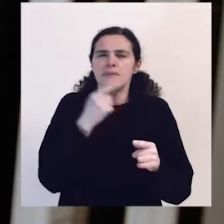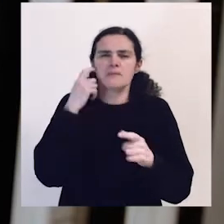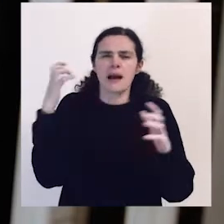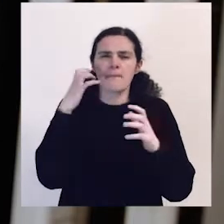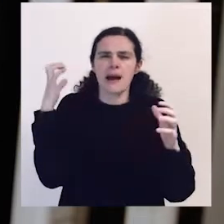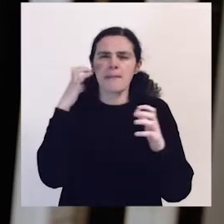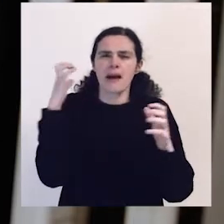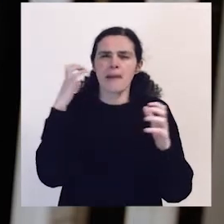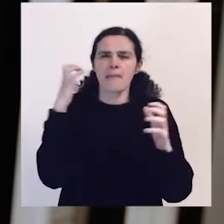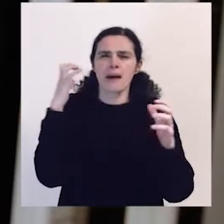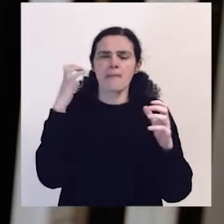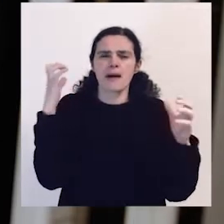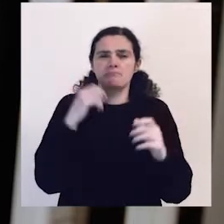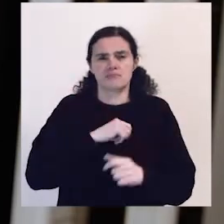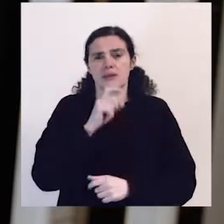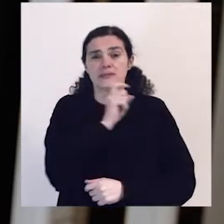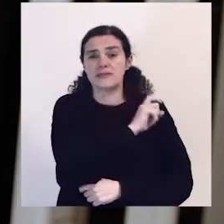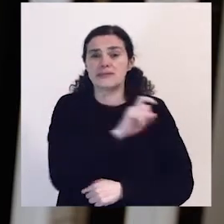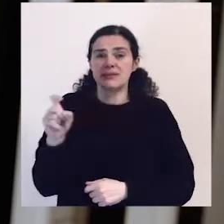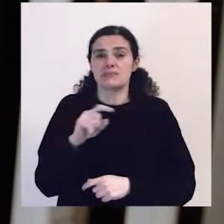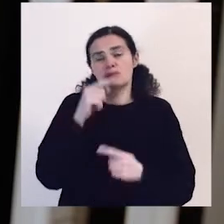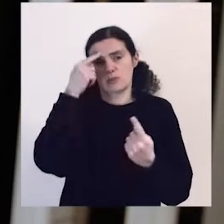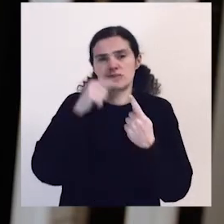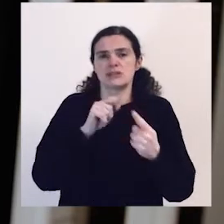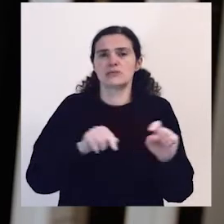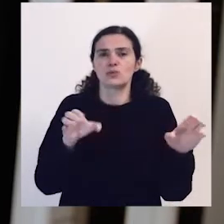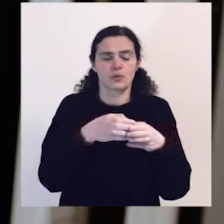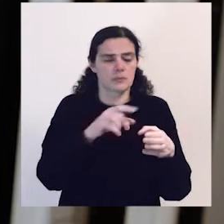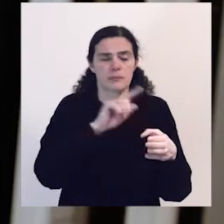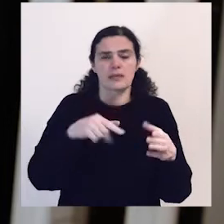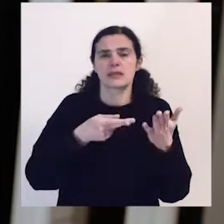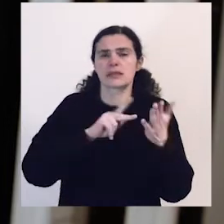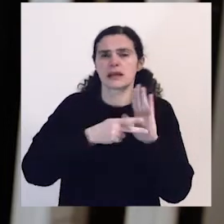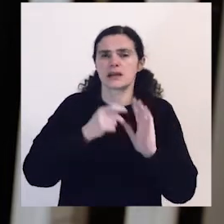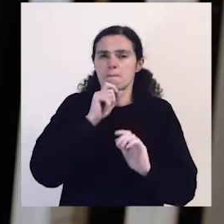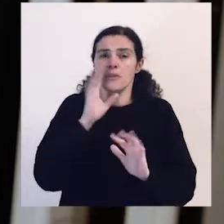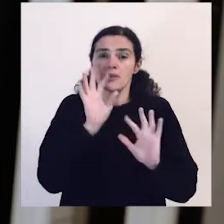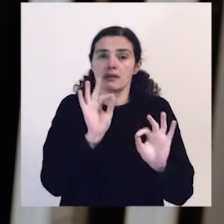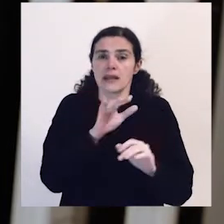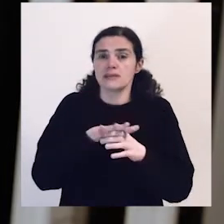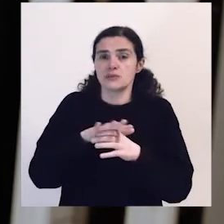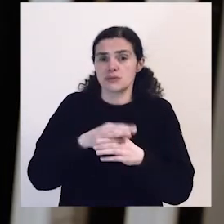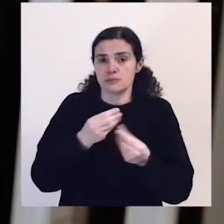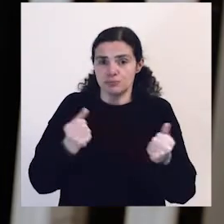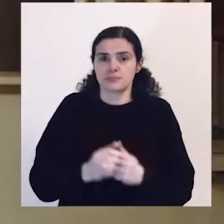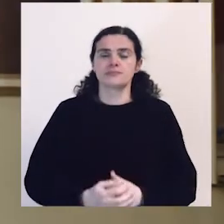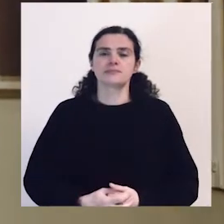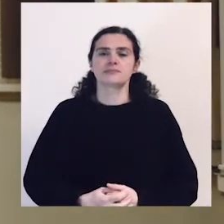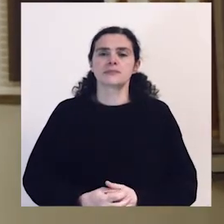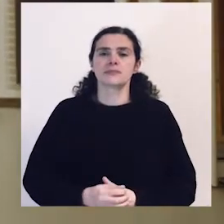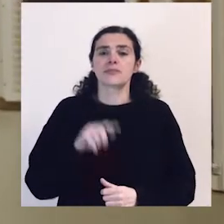emitem um alarme, no fundo, um alerta, para que a nossa equipa técnica possa tentar regularizar a